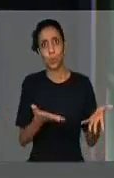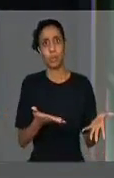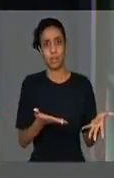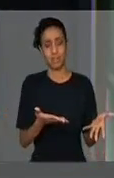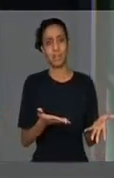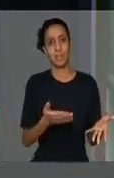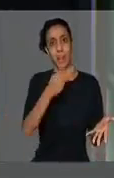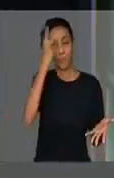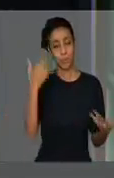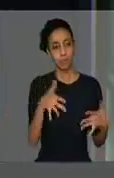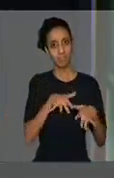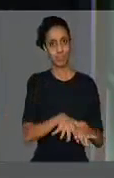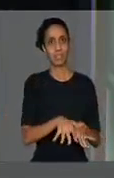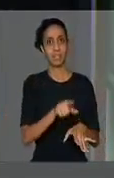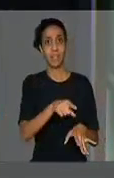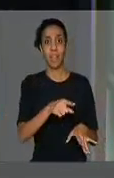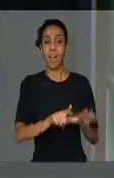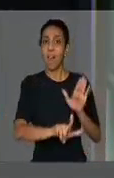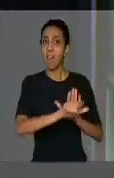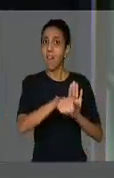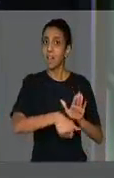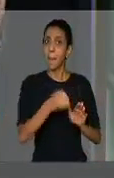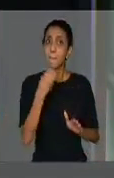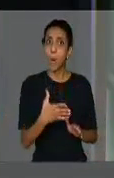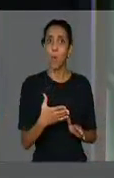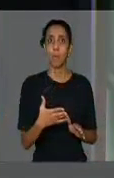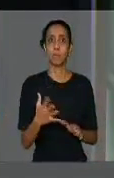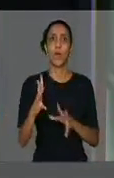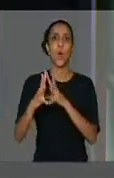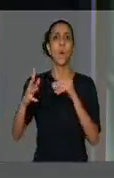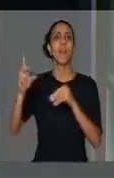inspirada no modelo francês, de